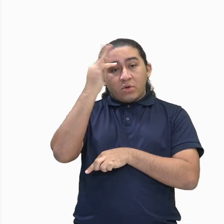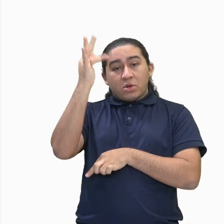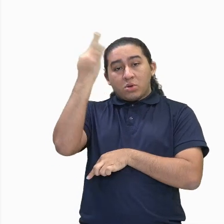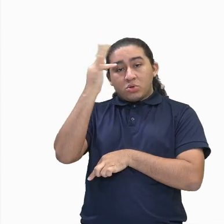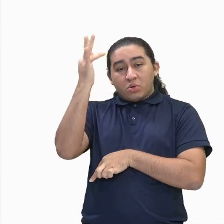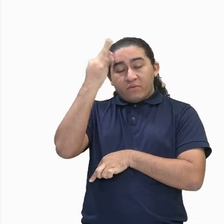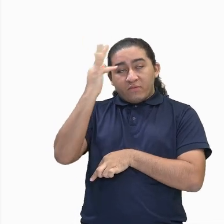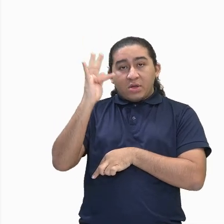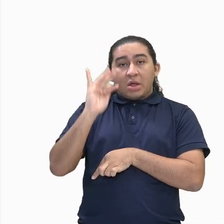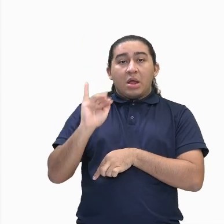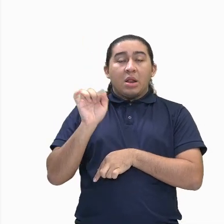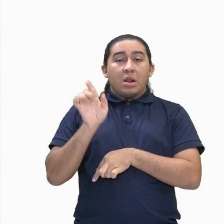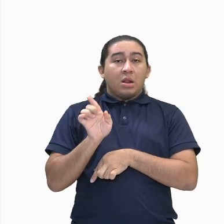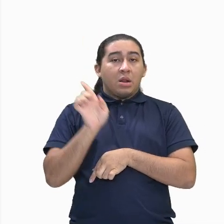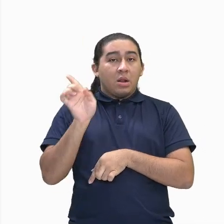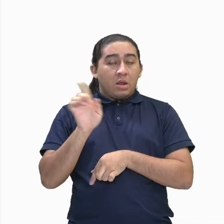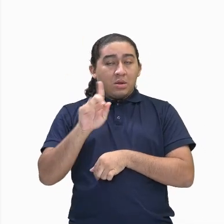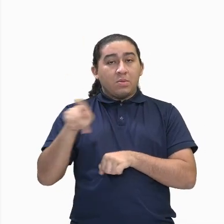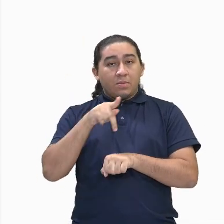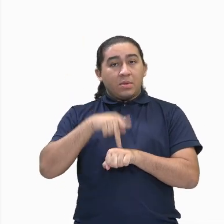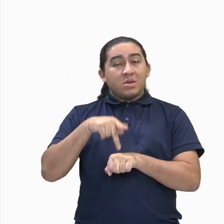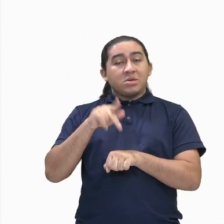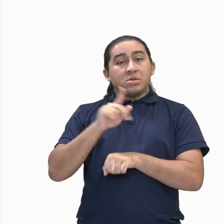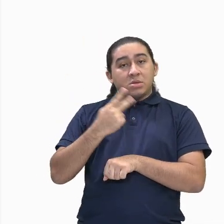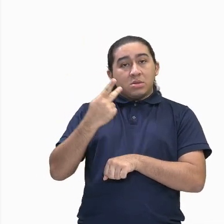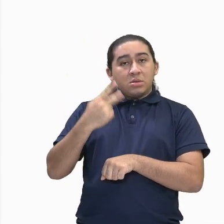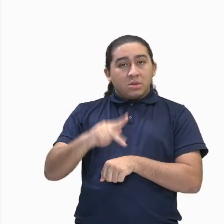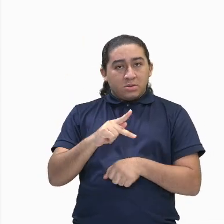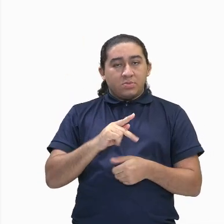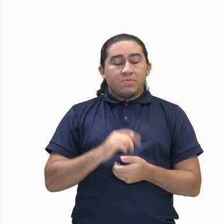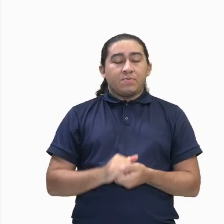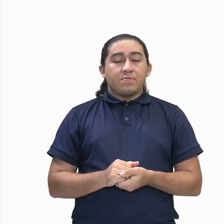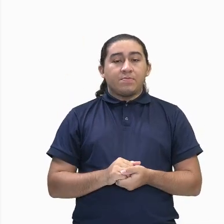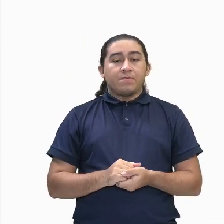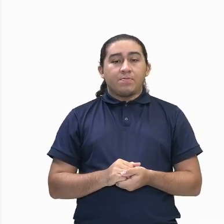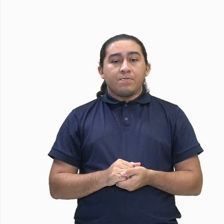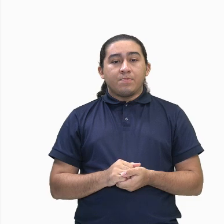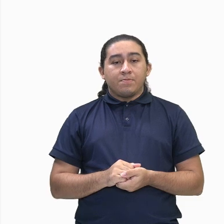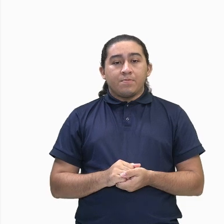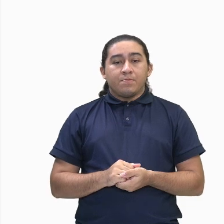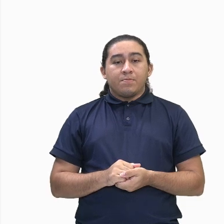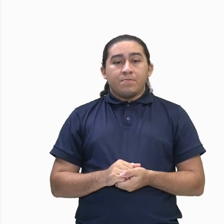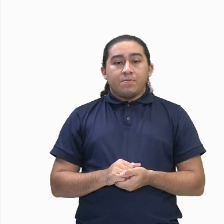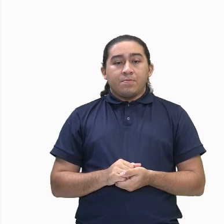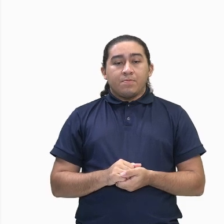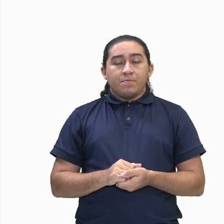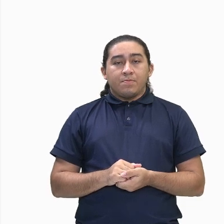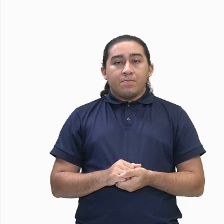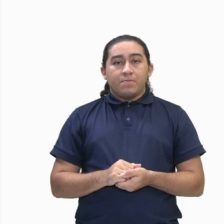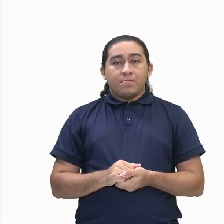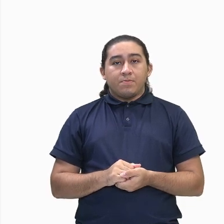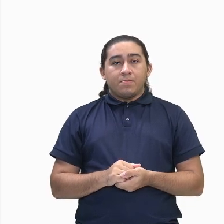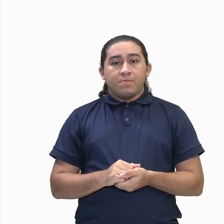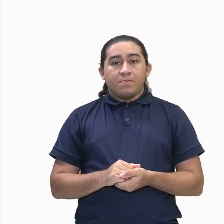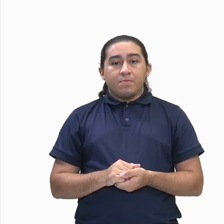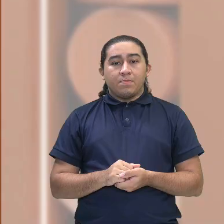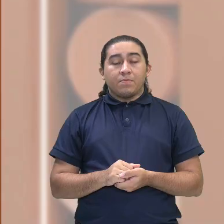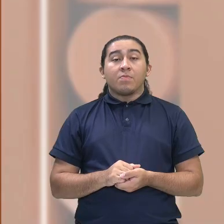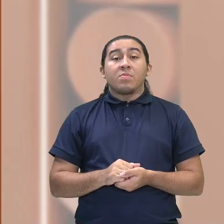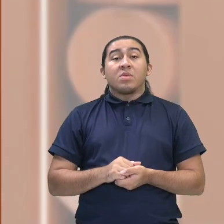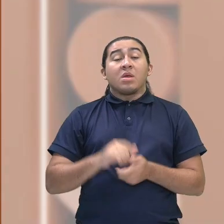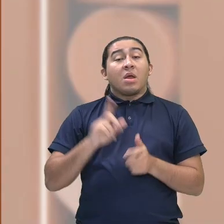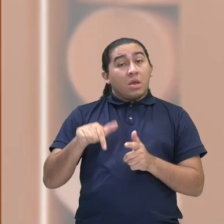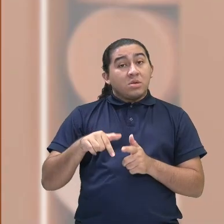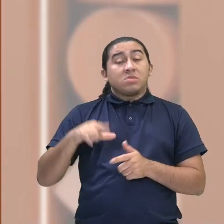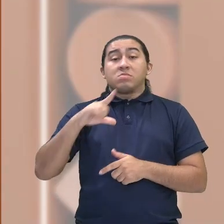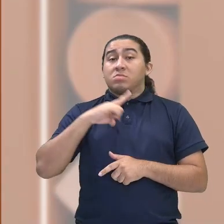filosofia islâmica. Então, conhecimento, cultura e produção de ciência era o que não